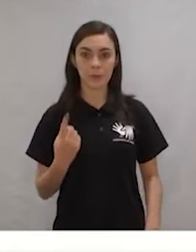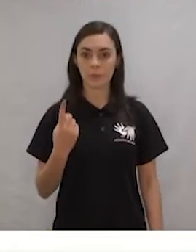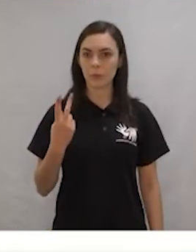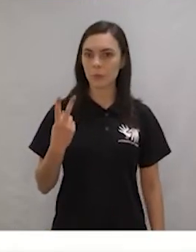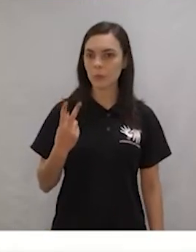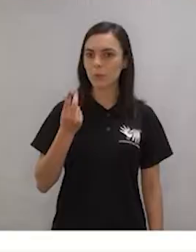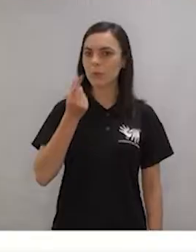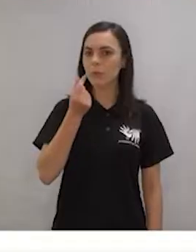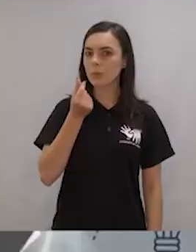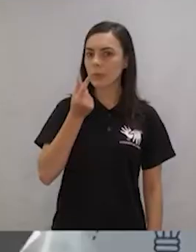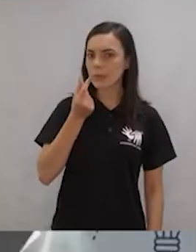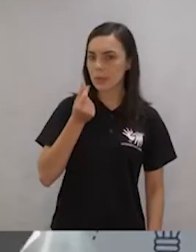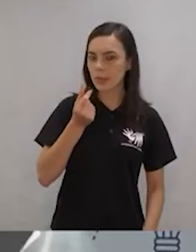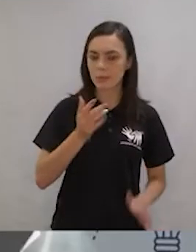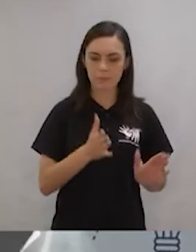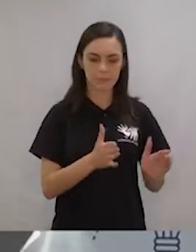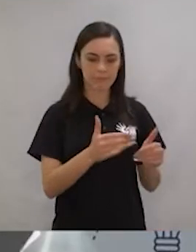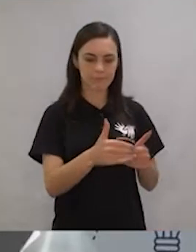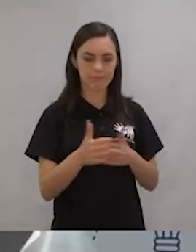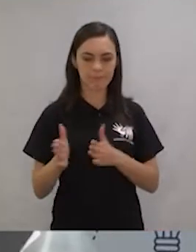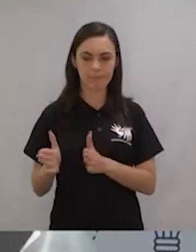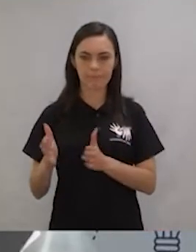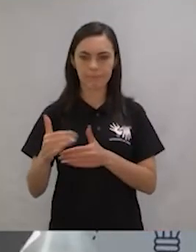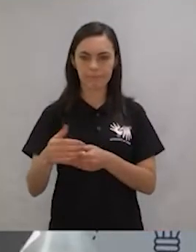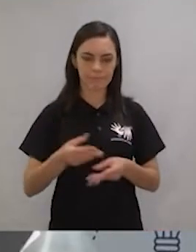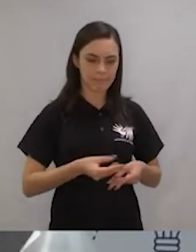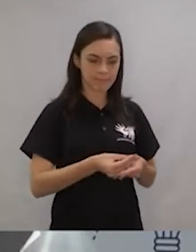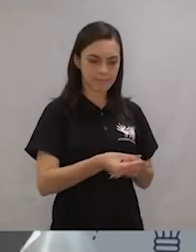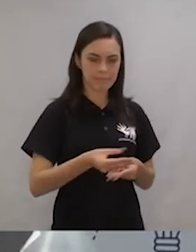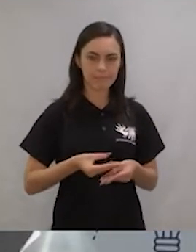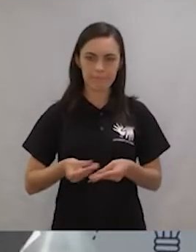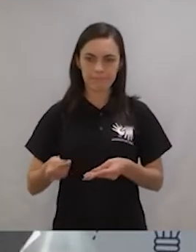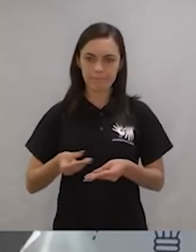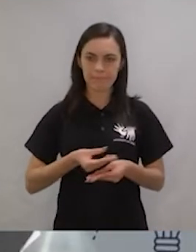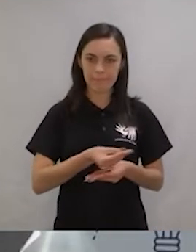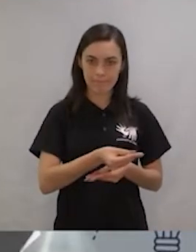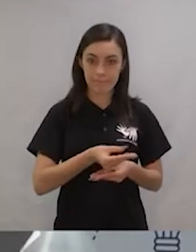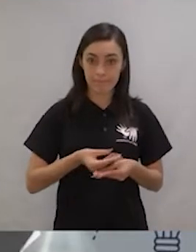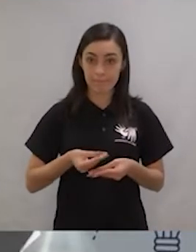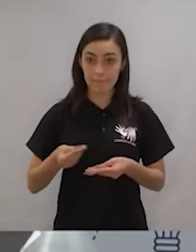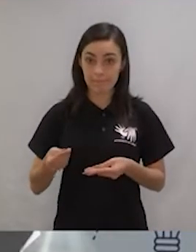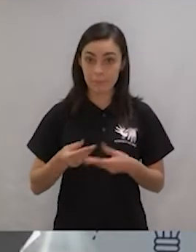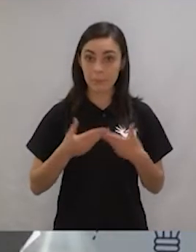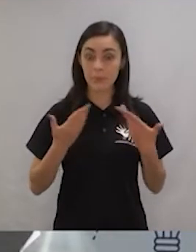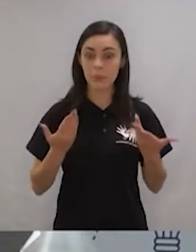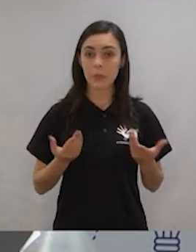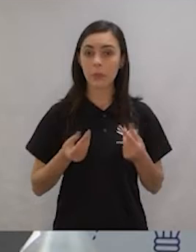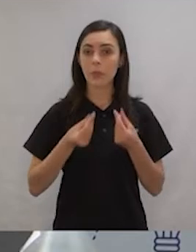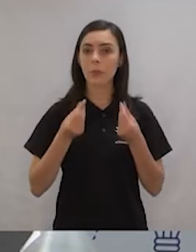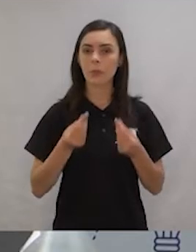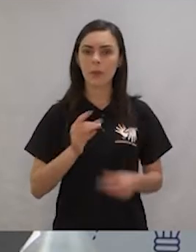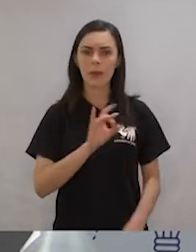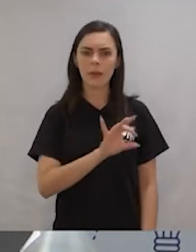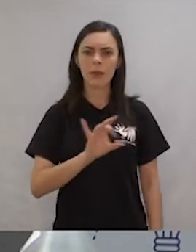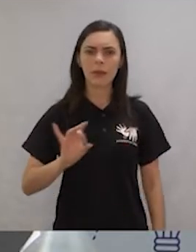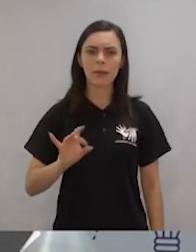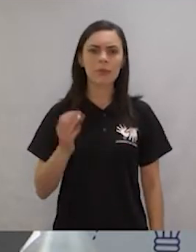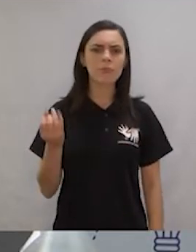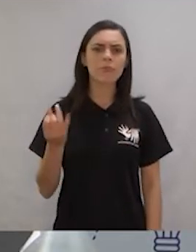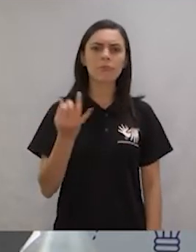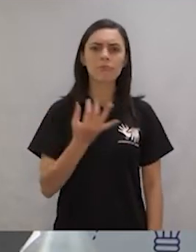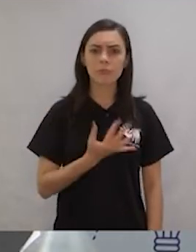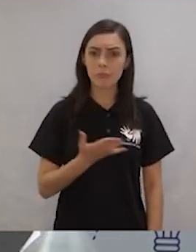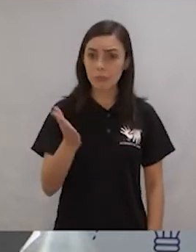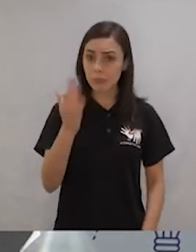os 12 lápis repartidos e distribuídos em duas caixas, então ficou com quantos